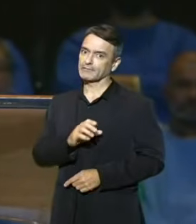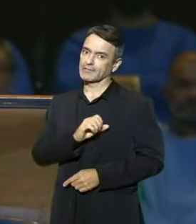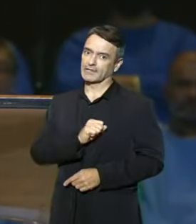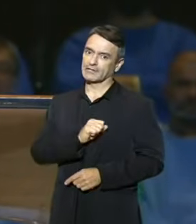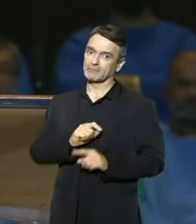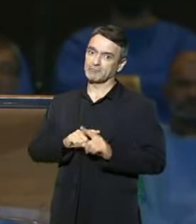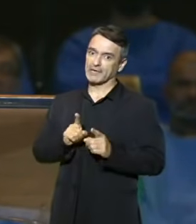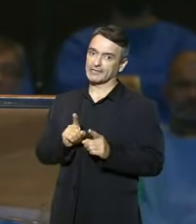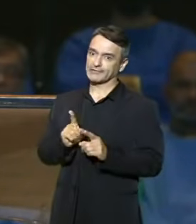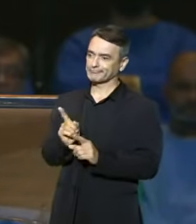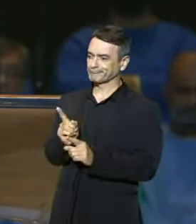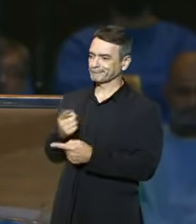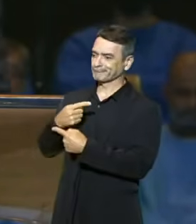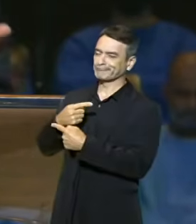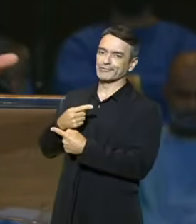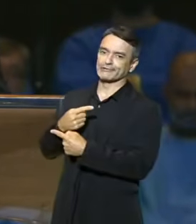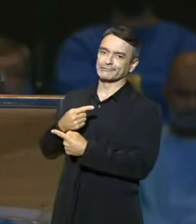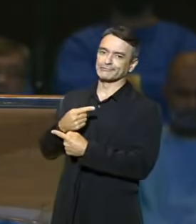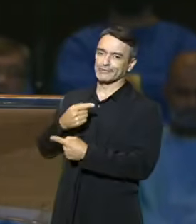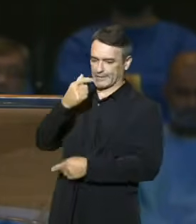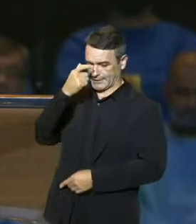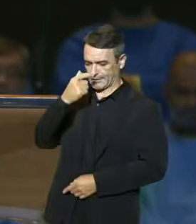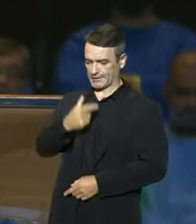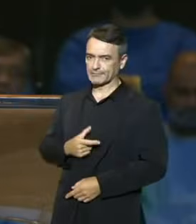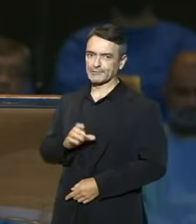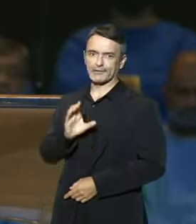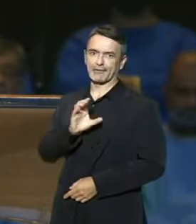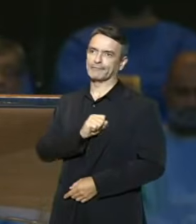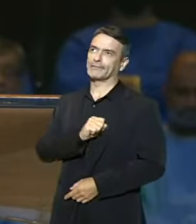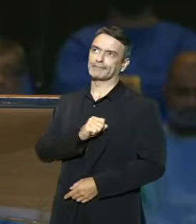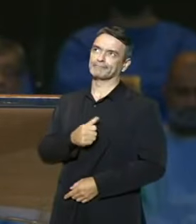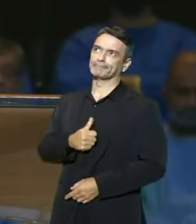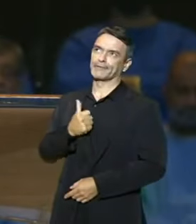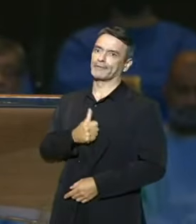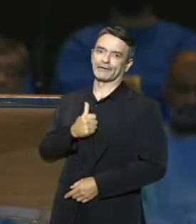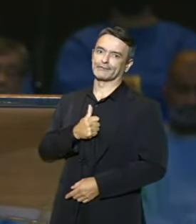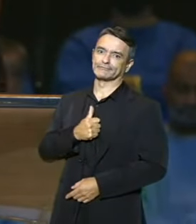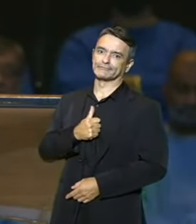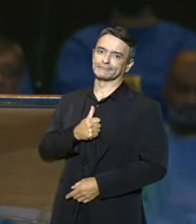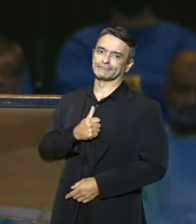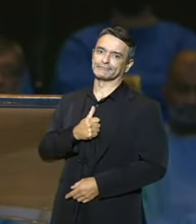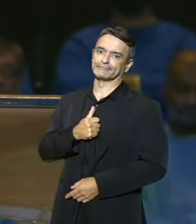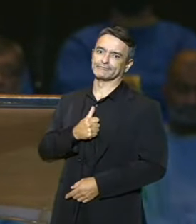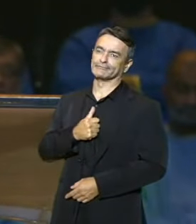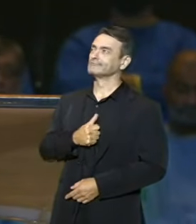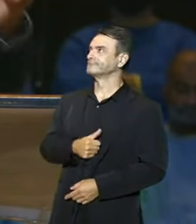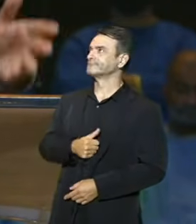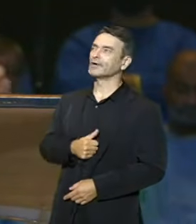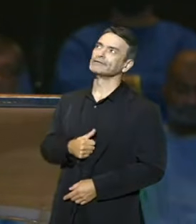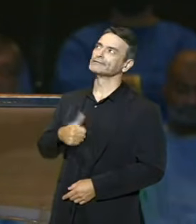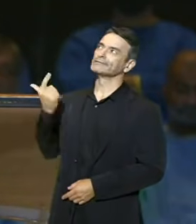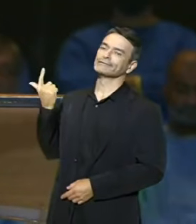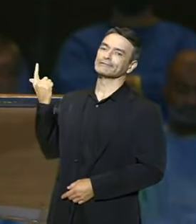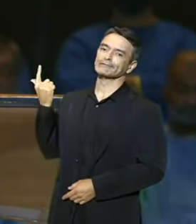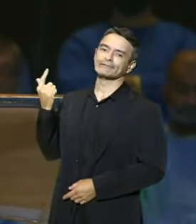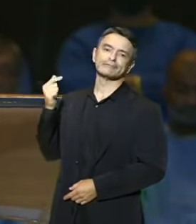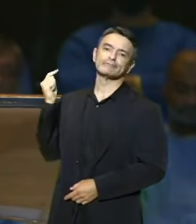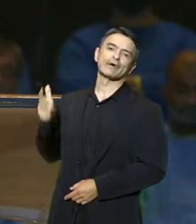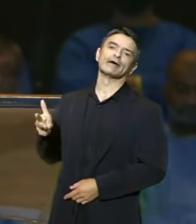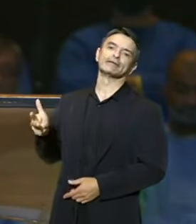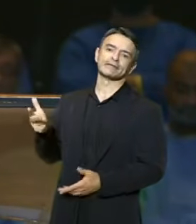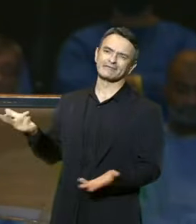de valores de maneira tal que os dias vão ficando difíceis, e a humanidade sente, a sociedade